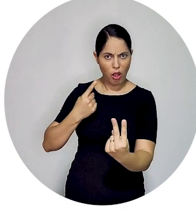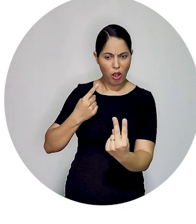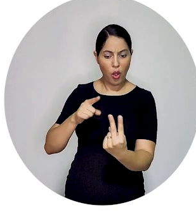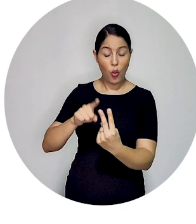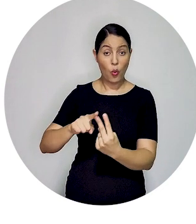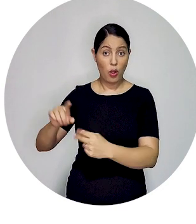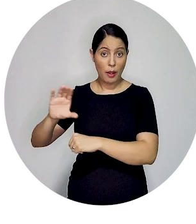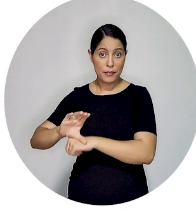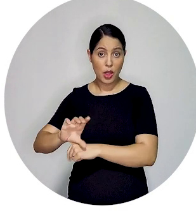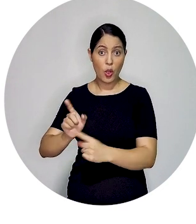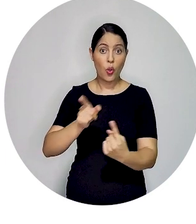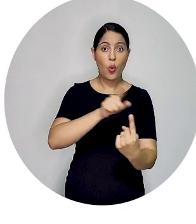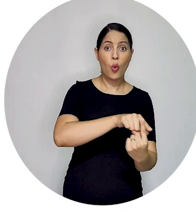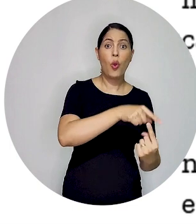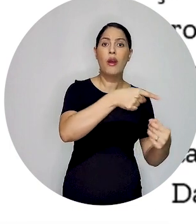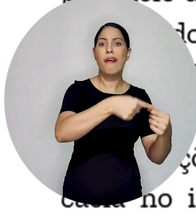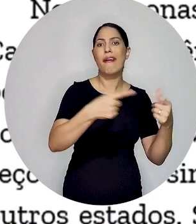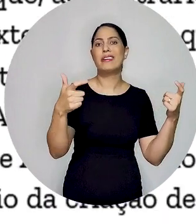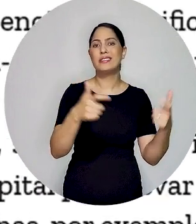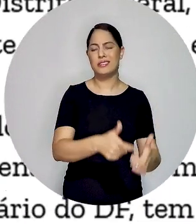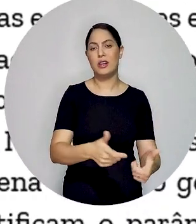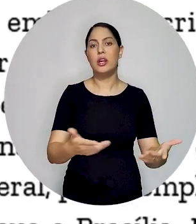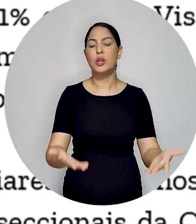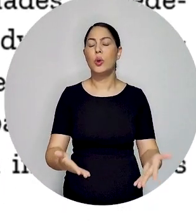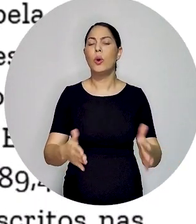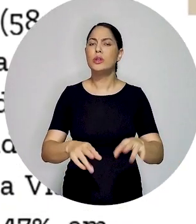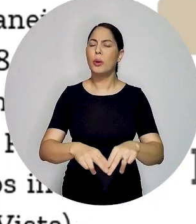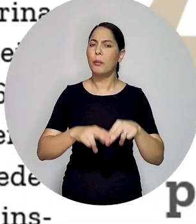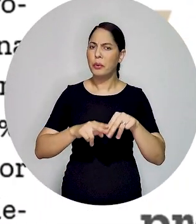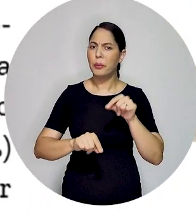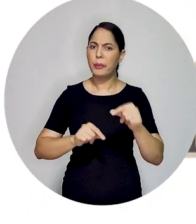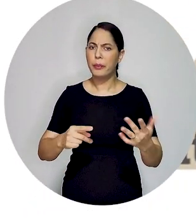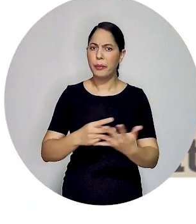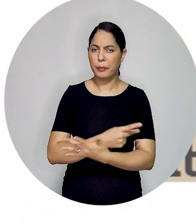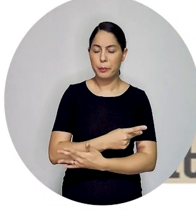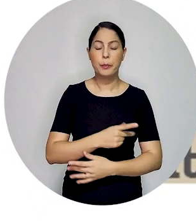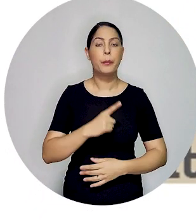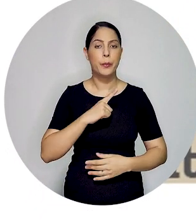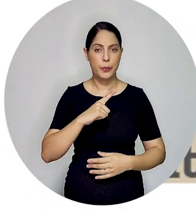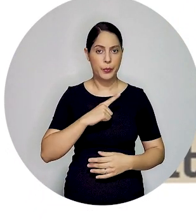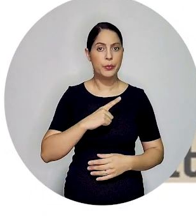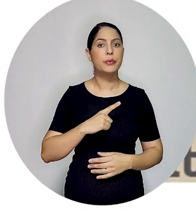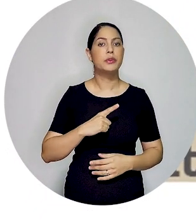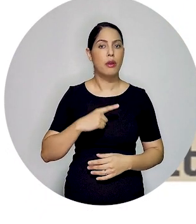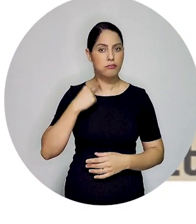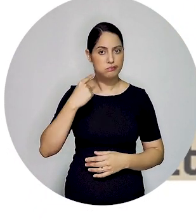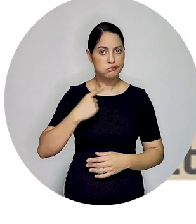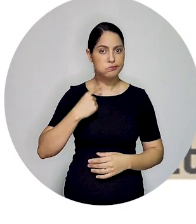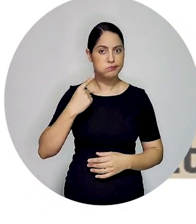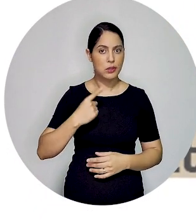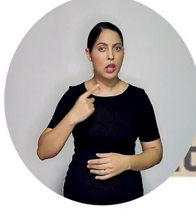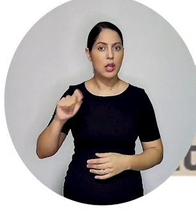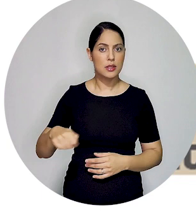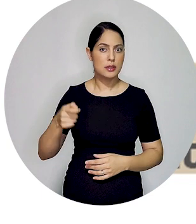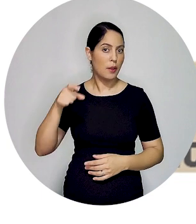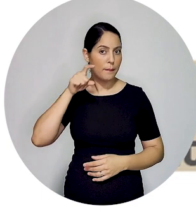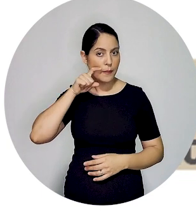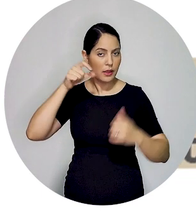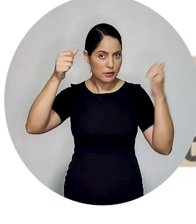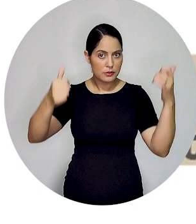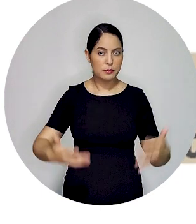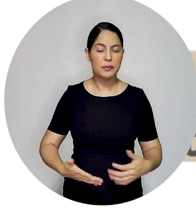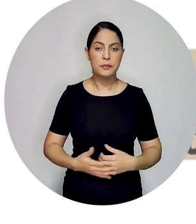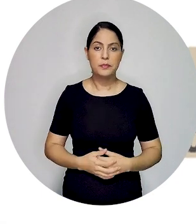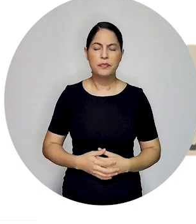situado no interior dos estados. Em outro trecho, o presidente da Ordem destaca que a ideia do Plano Nacional de Interiorização é